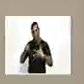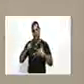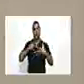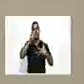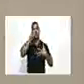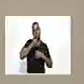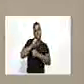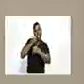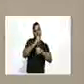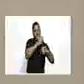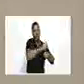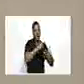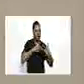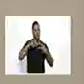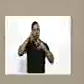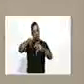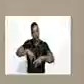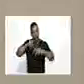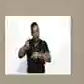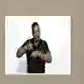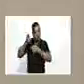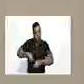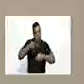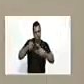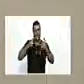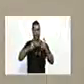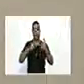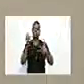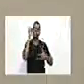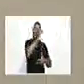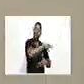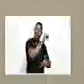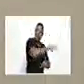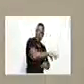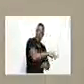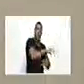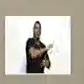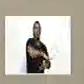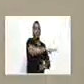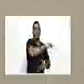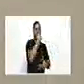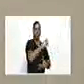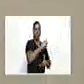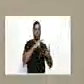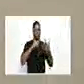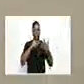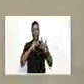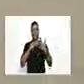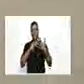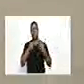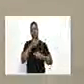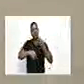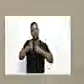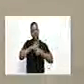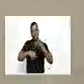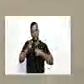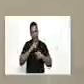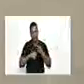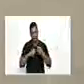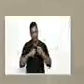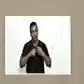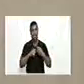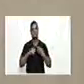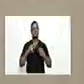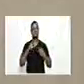varrição Capina aterro sanitário e reciclagem então na na na